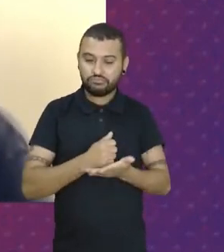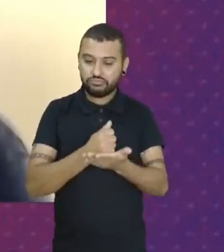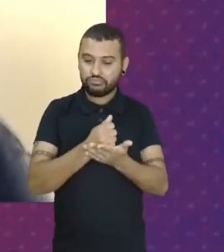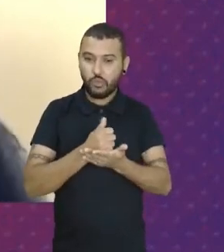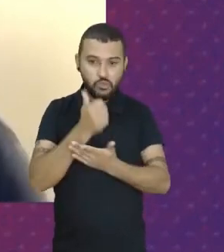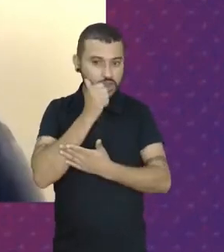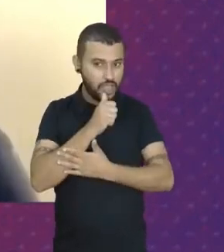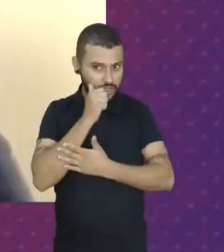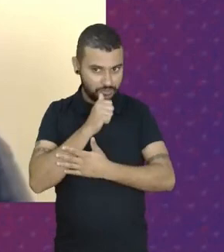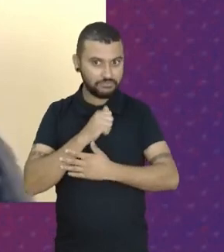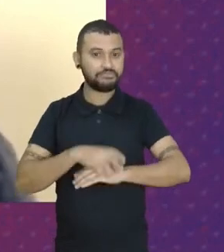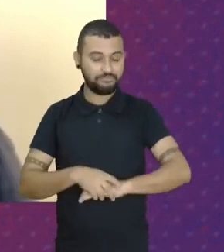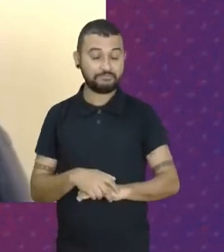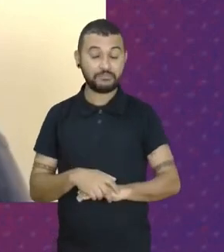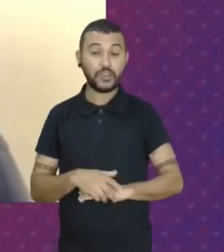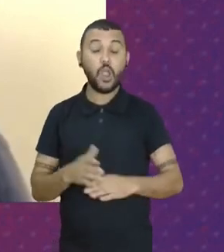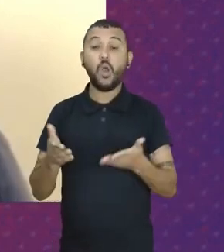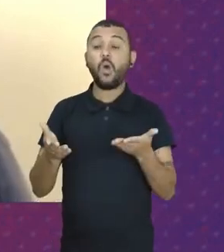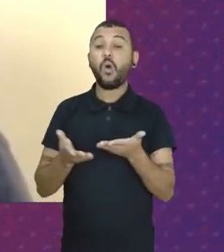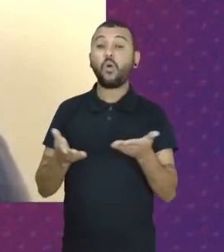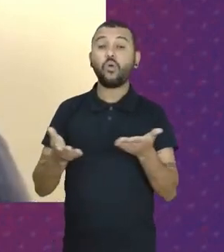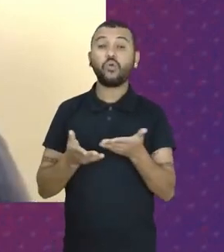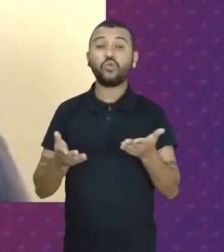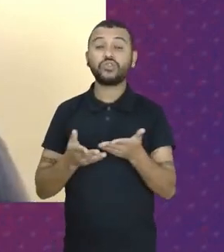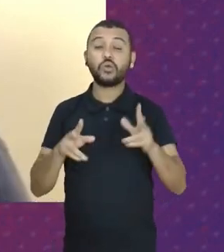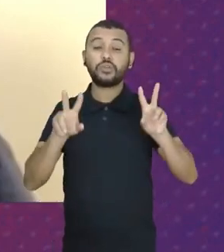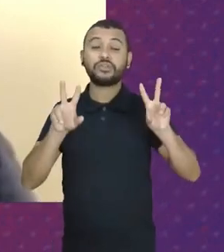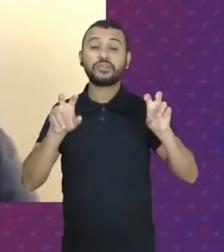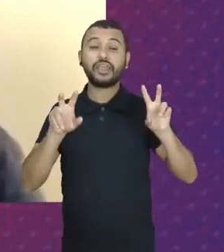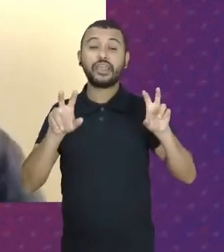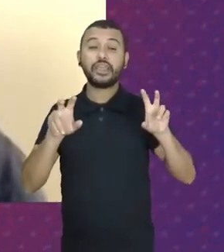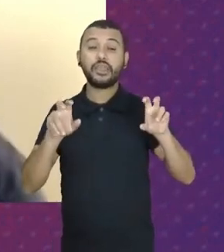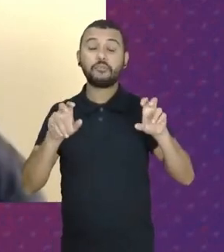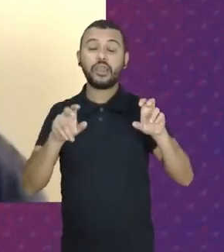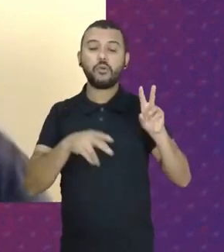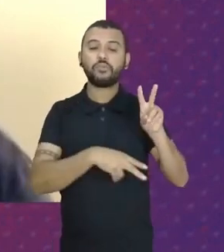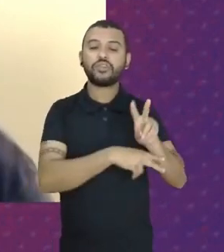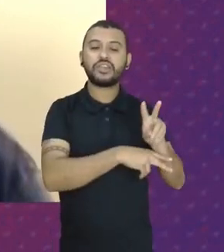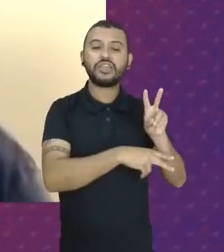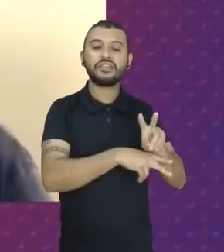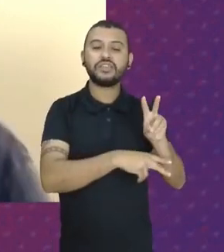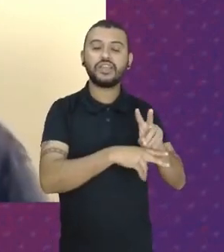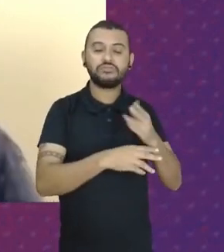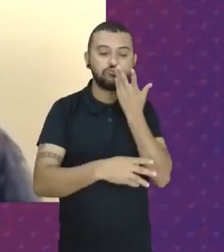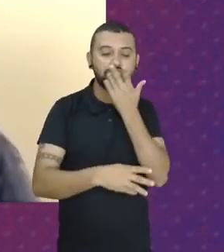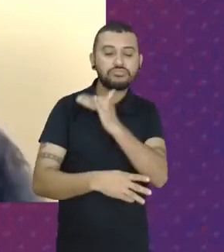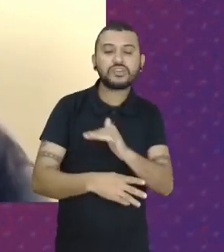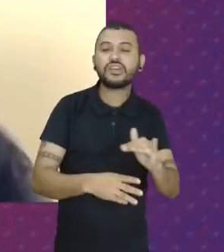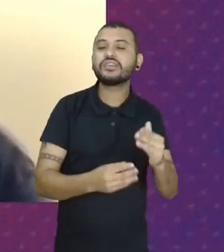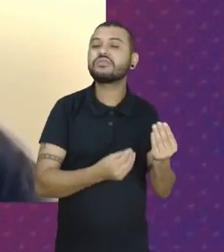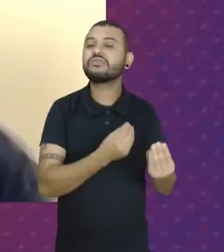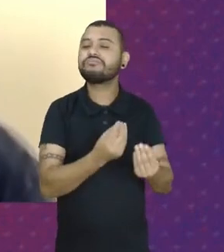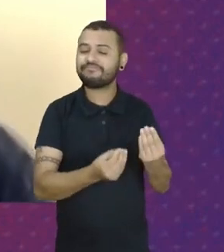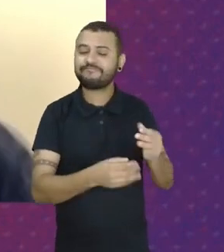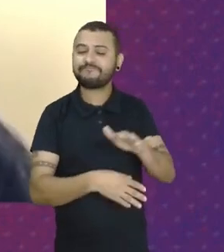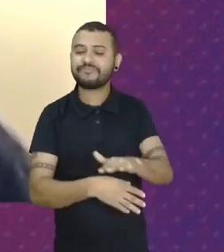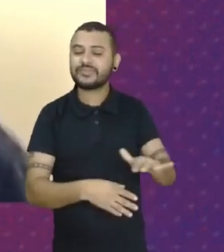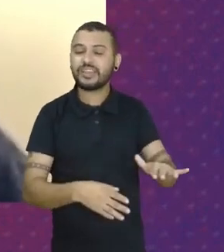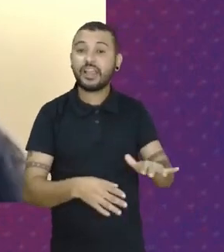Elas. Hoje o nosso assunto é cuidado de crianças pequenas e